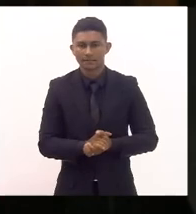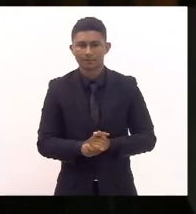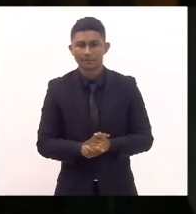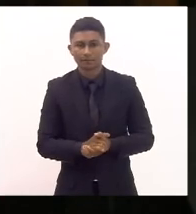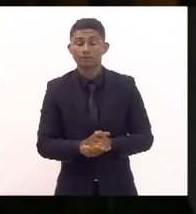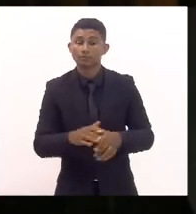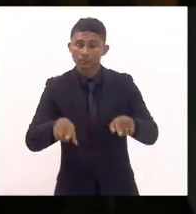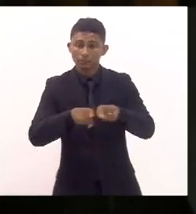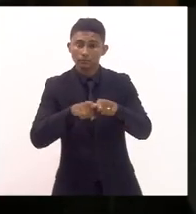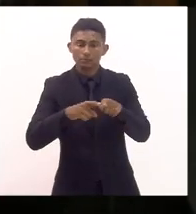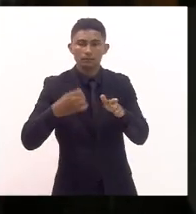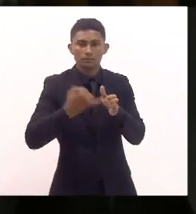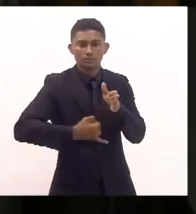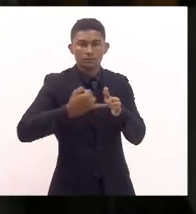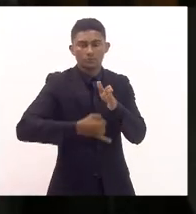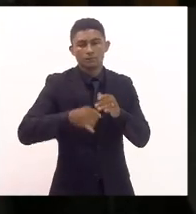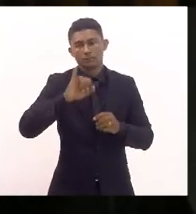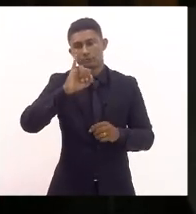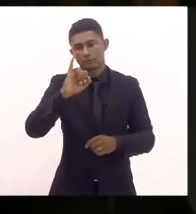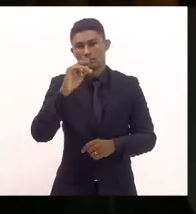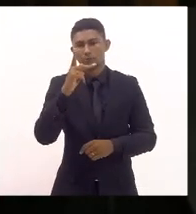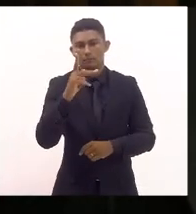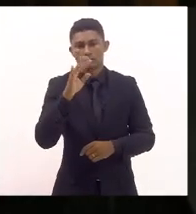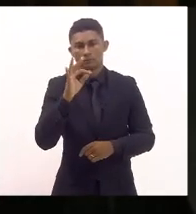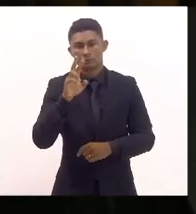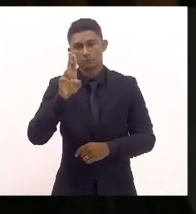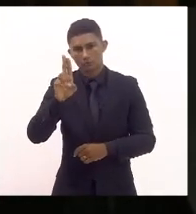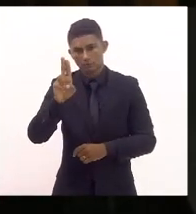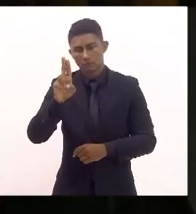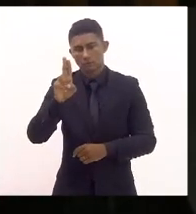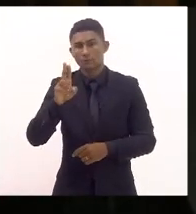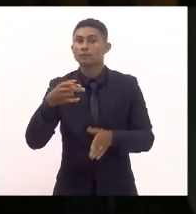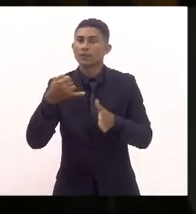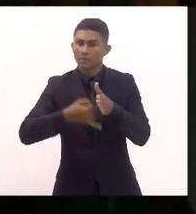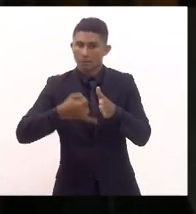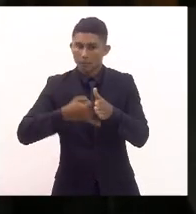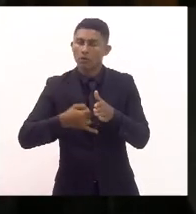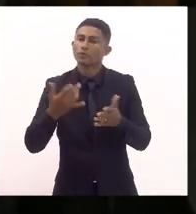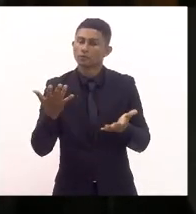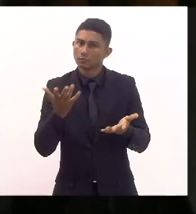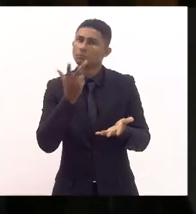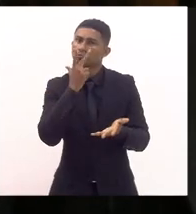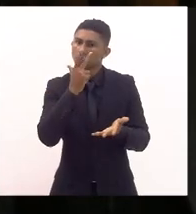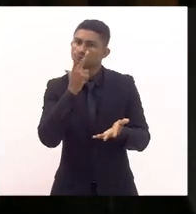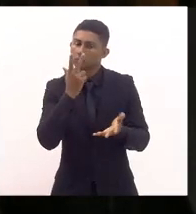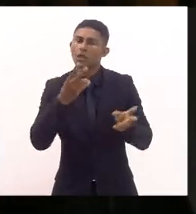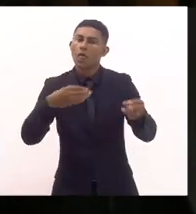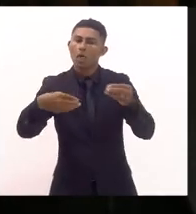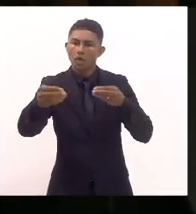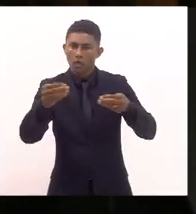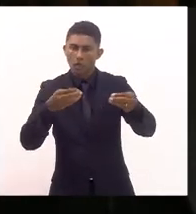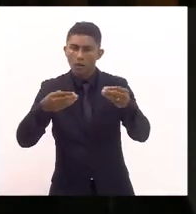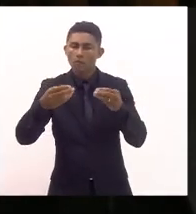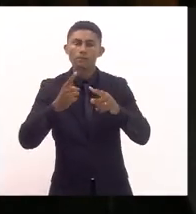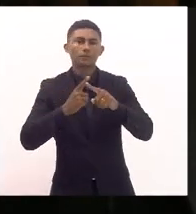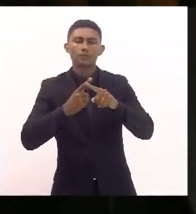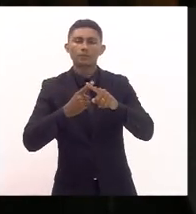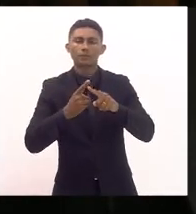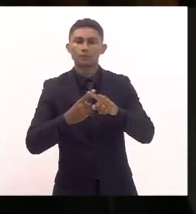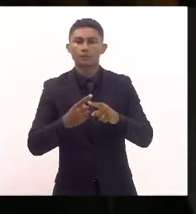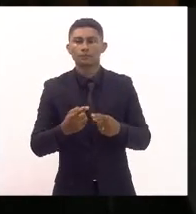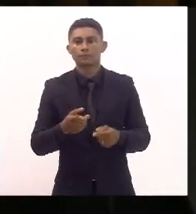e o IPTU é um imposto mais dinâmico não é porque o IPTU